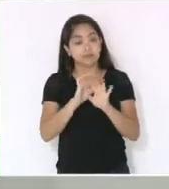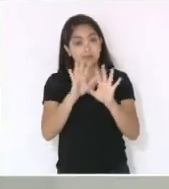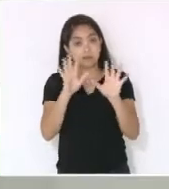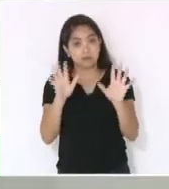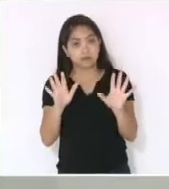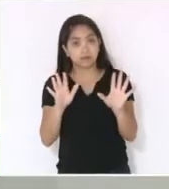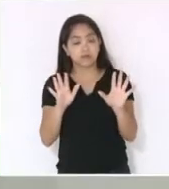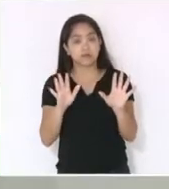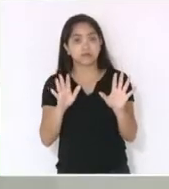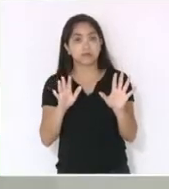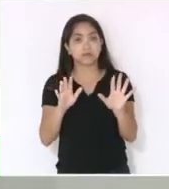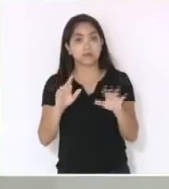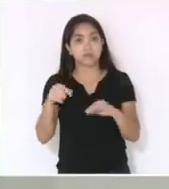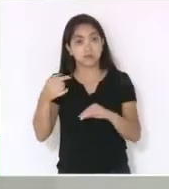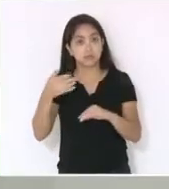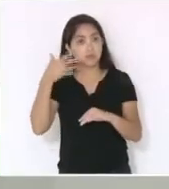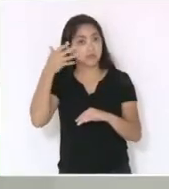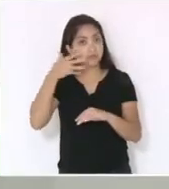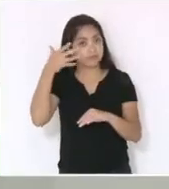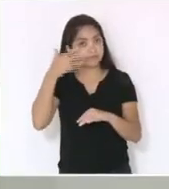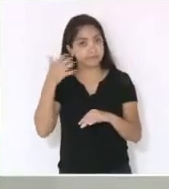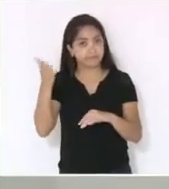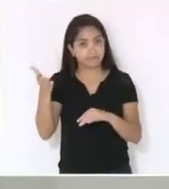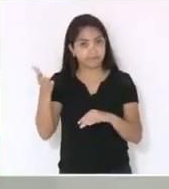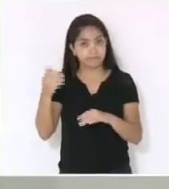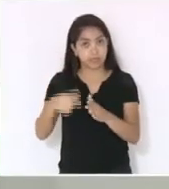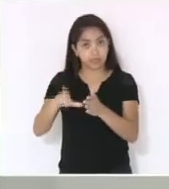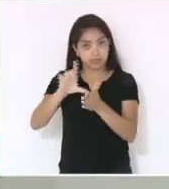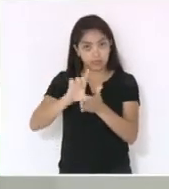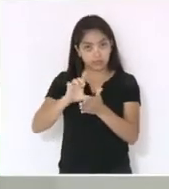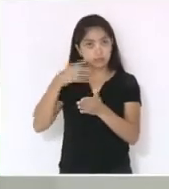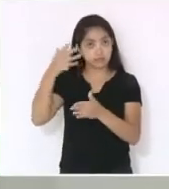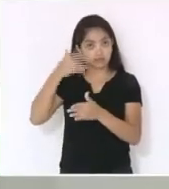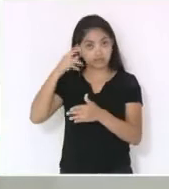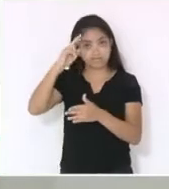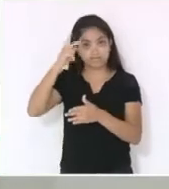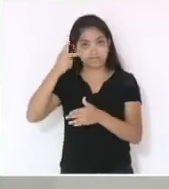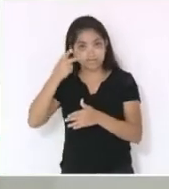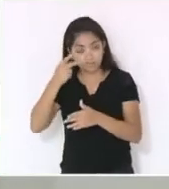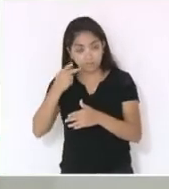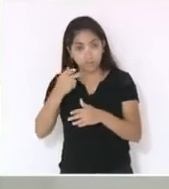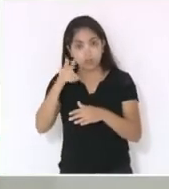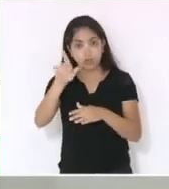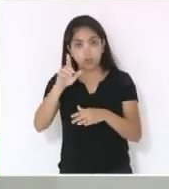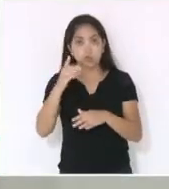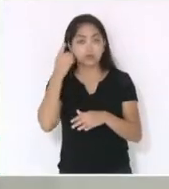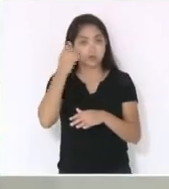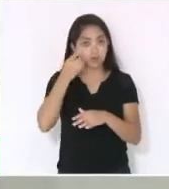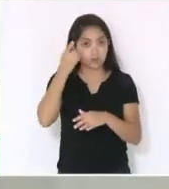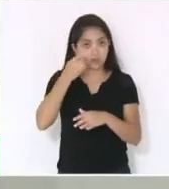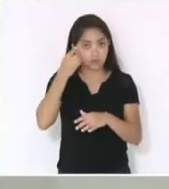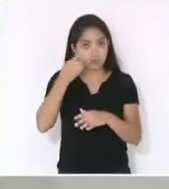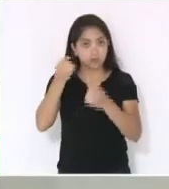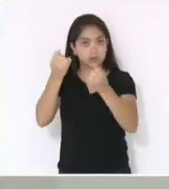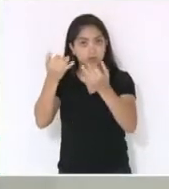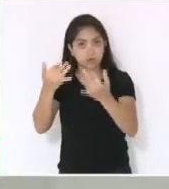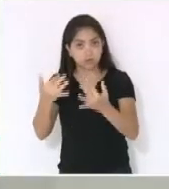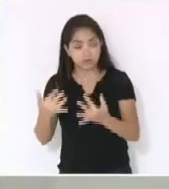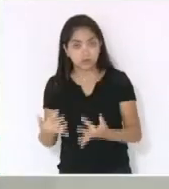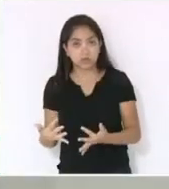próprio pronunciamento do deputado Milton Obos e a participação de outros colegas, eu creio que não